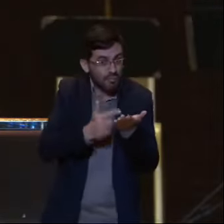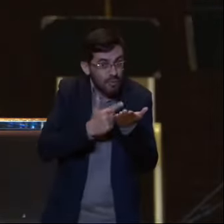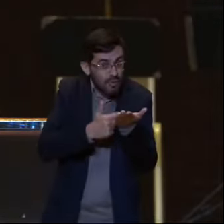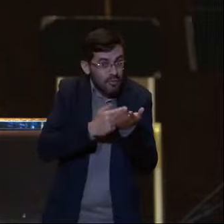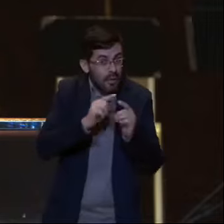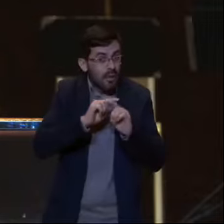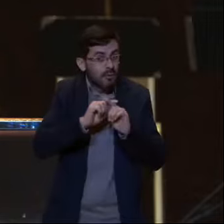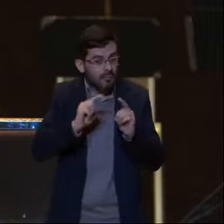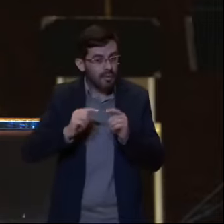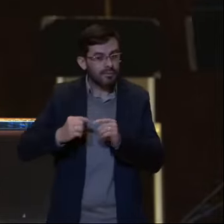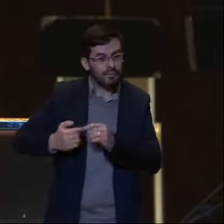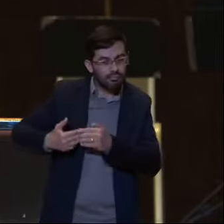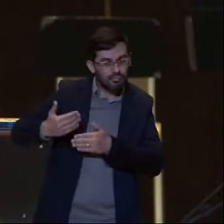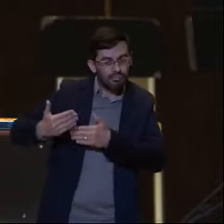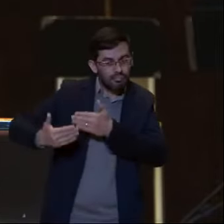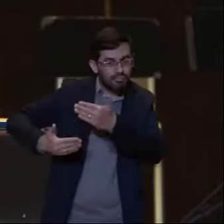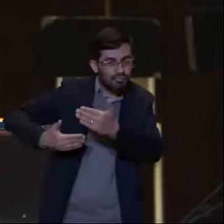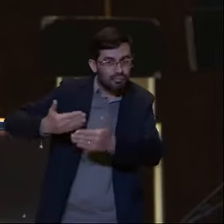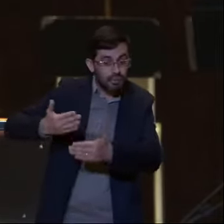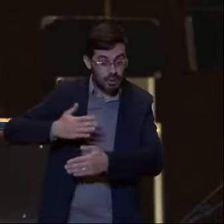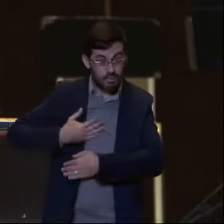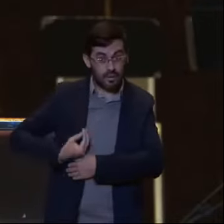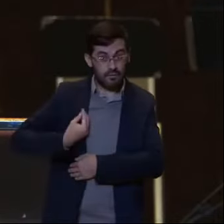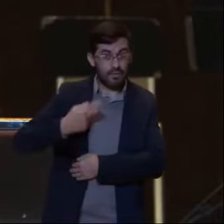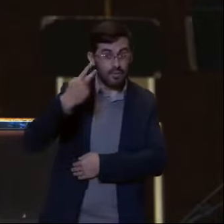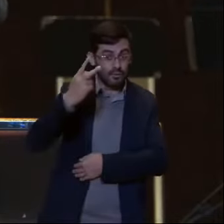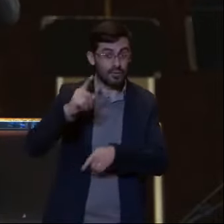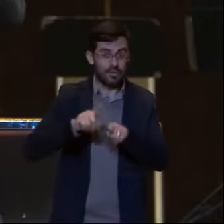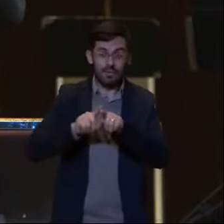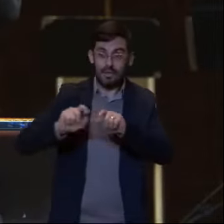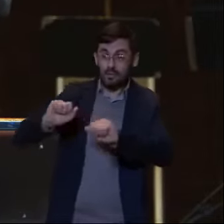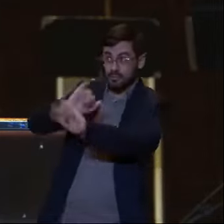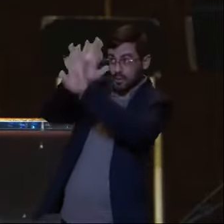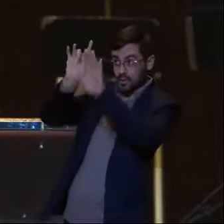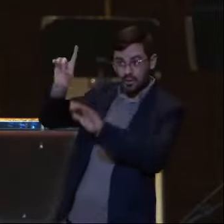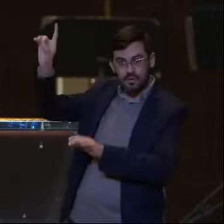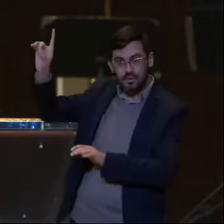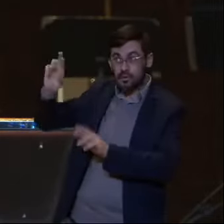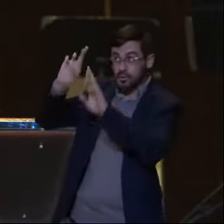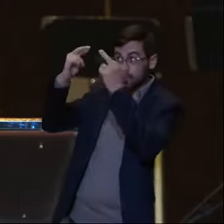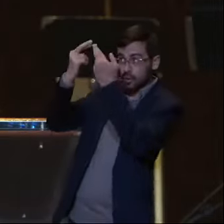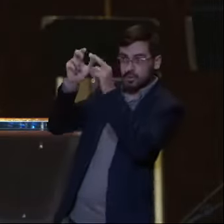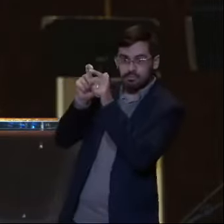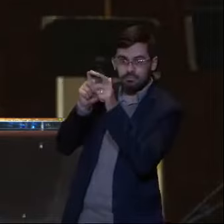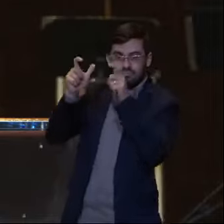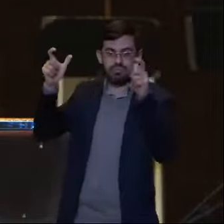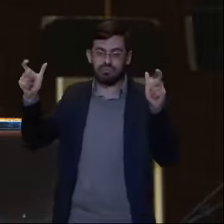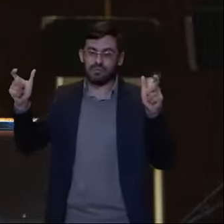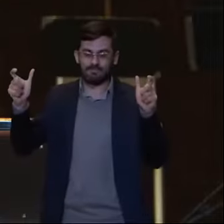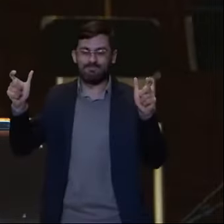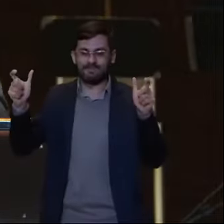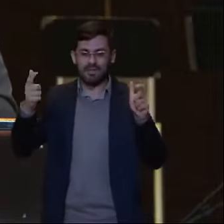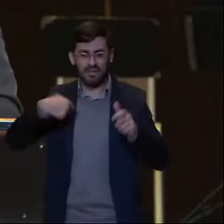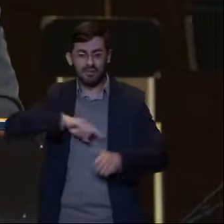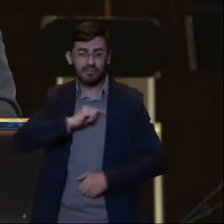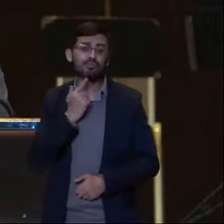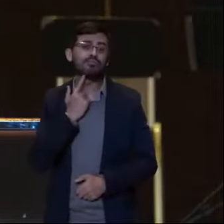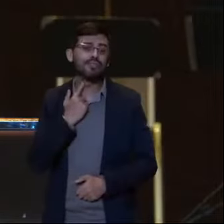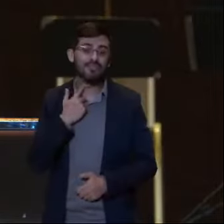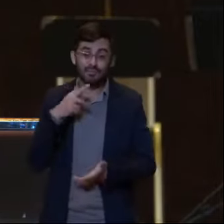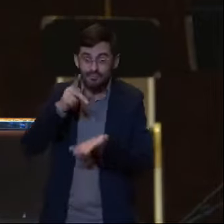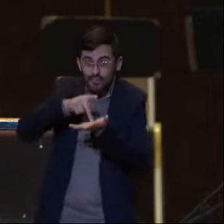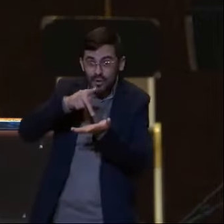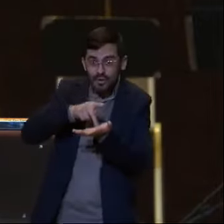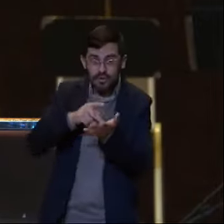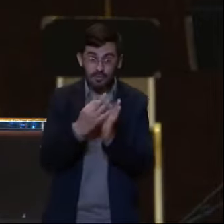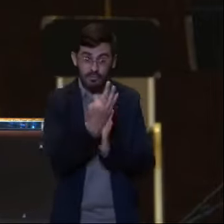os frutos continuem na minha e na sua vida, para a glória de Deus e para a expansão do reino dele. Amém? Esse é o nosso desejo. E sabe,